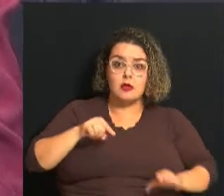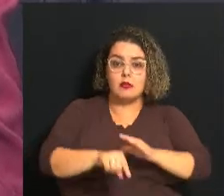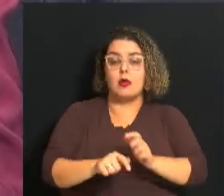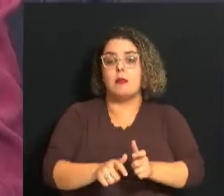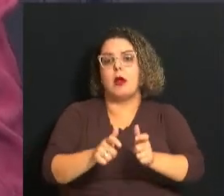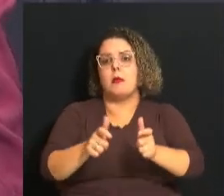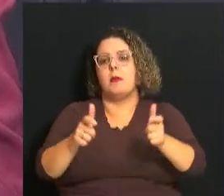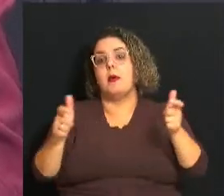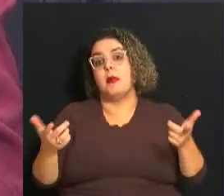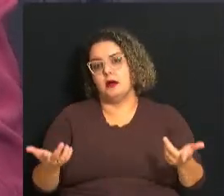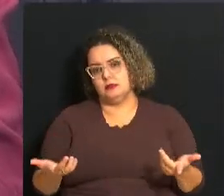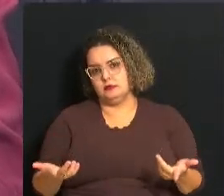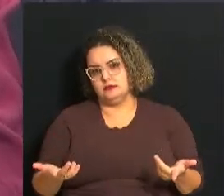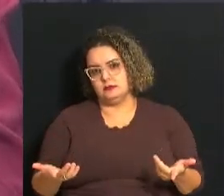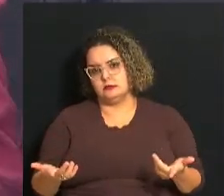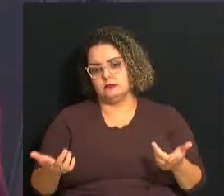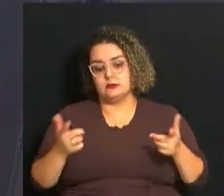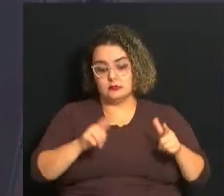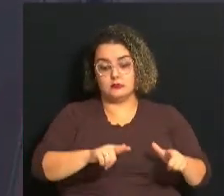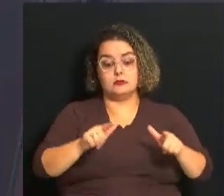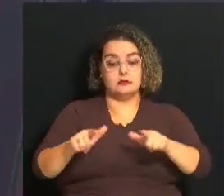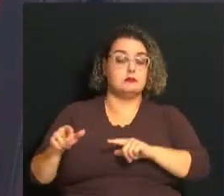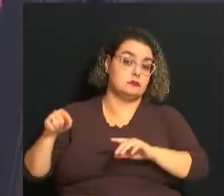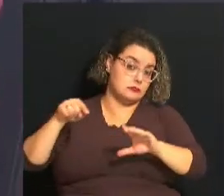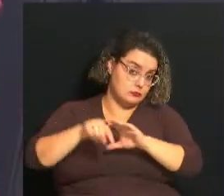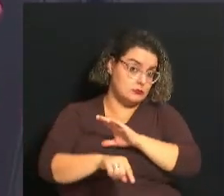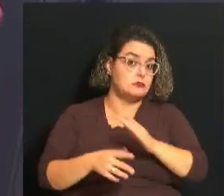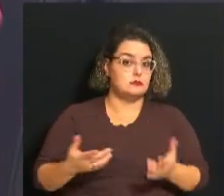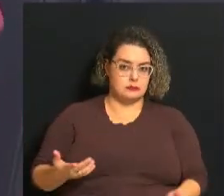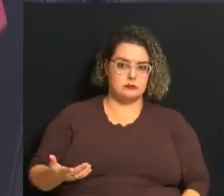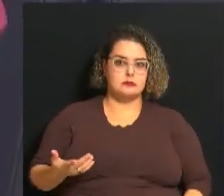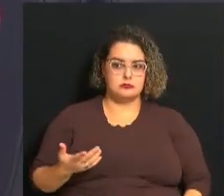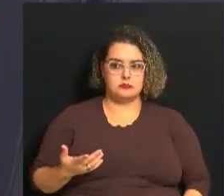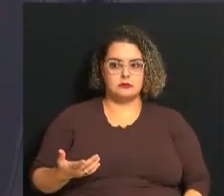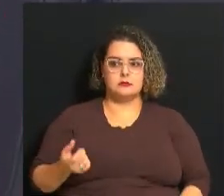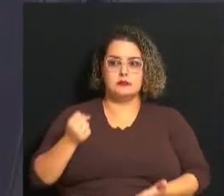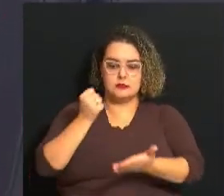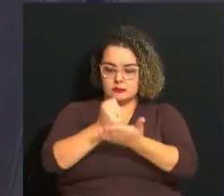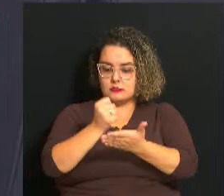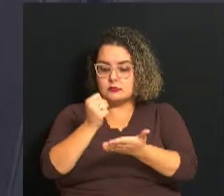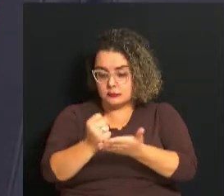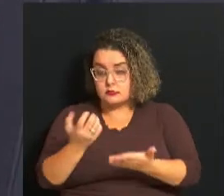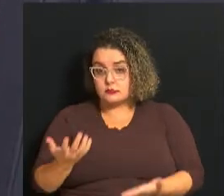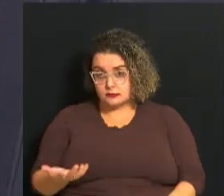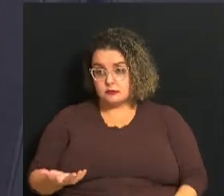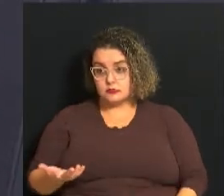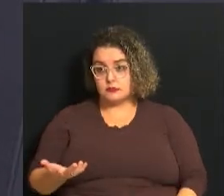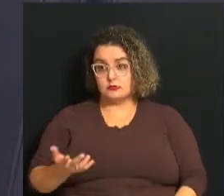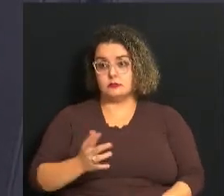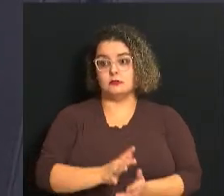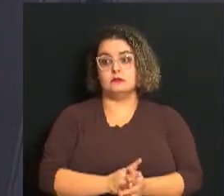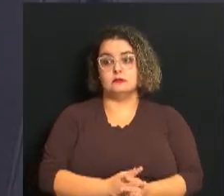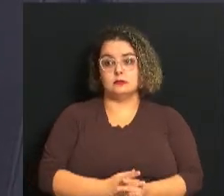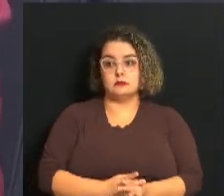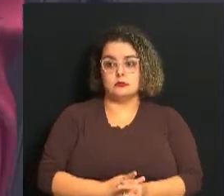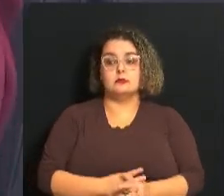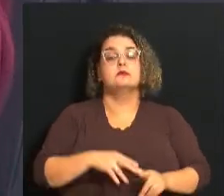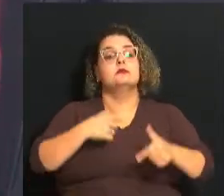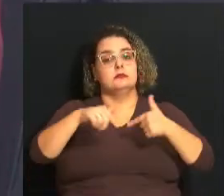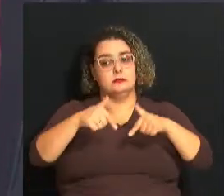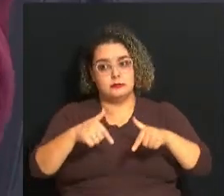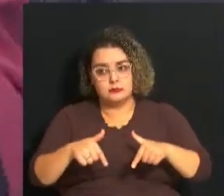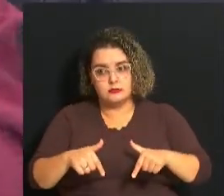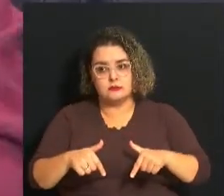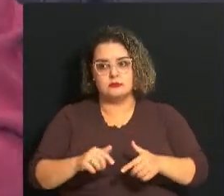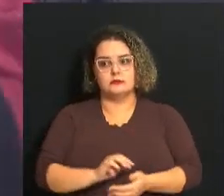vez mais em alguns locais avançando para além da contratação leva a trabalhadores